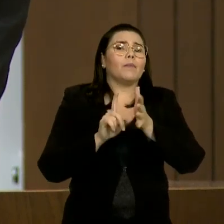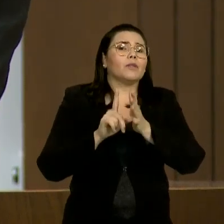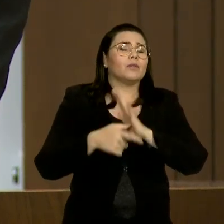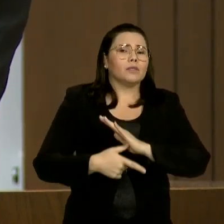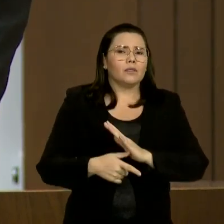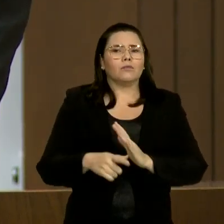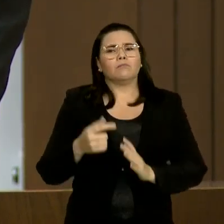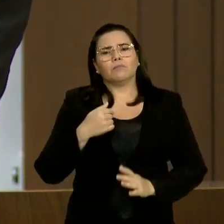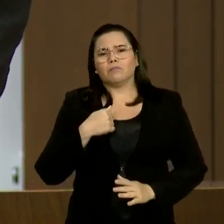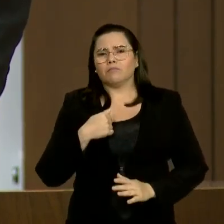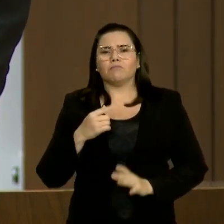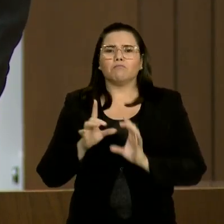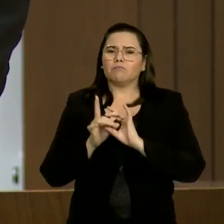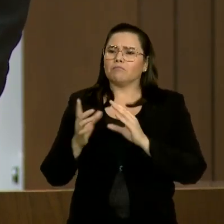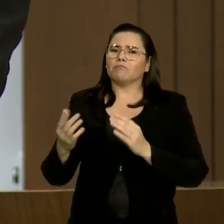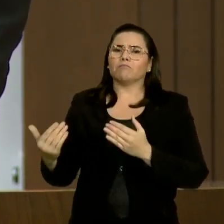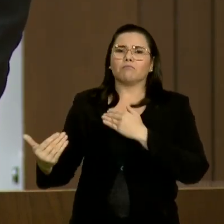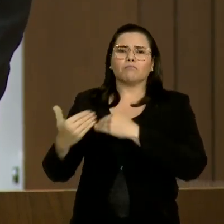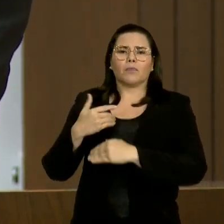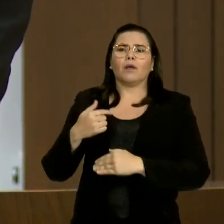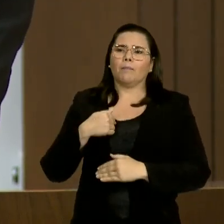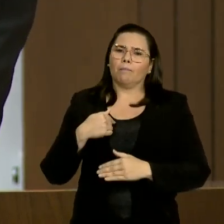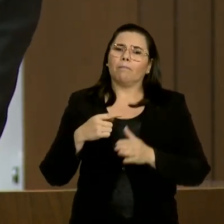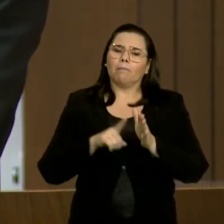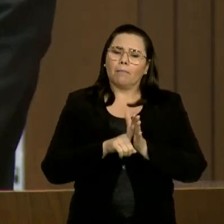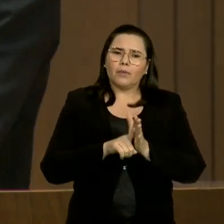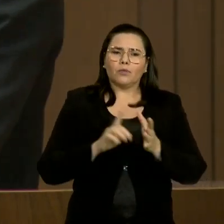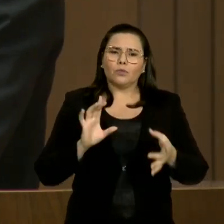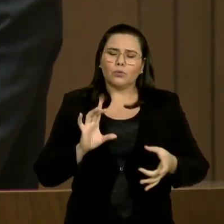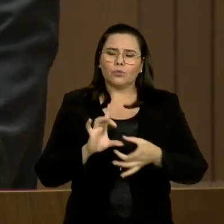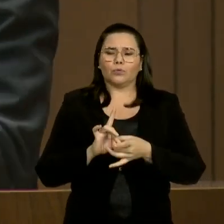devidos pagamentos como eu citei anteriormente obrigado